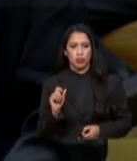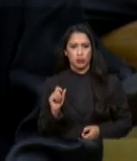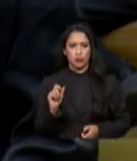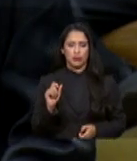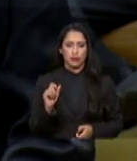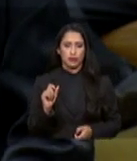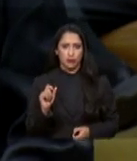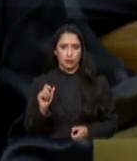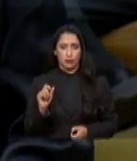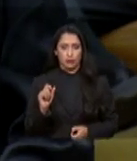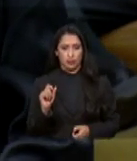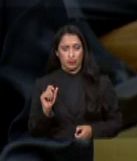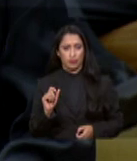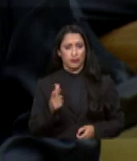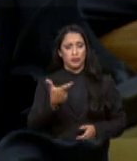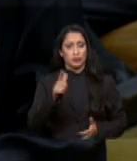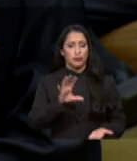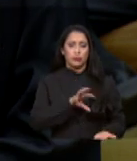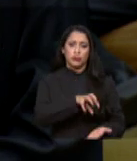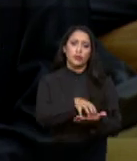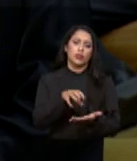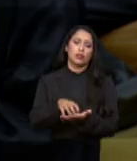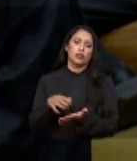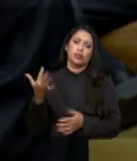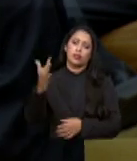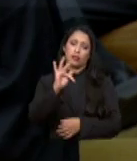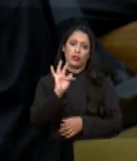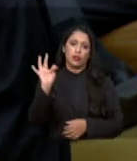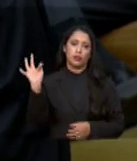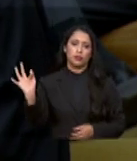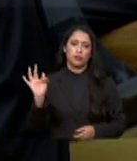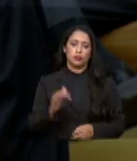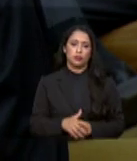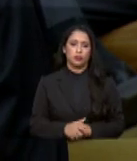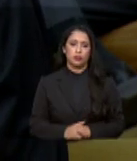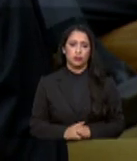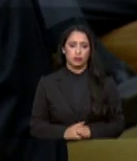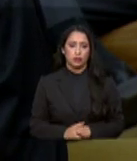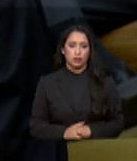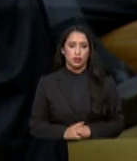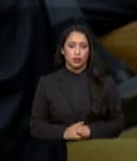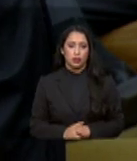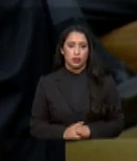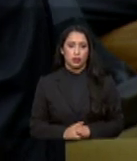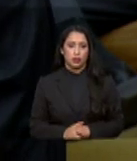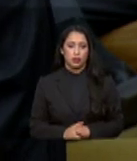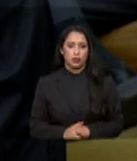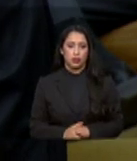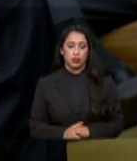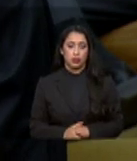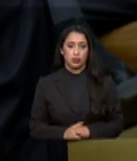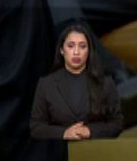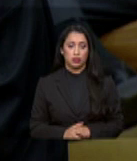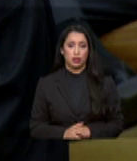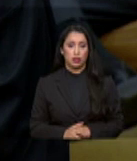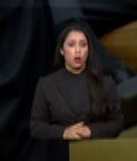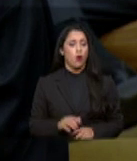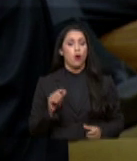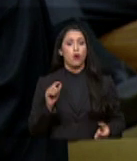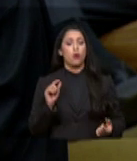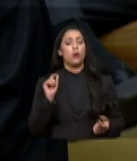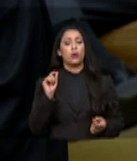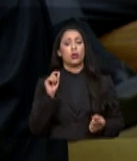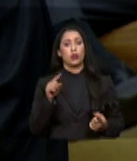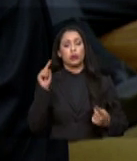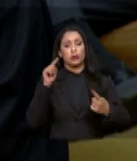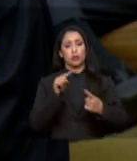e a outros órgãos federais vinculados ao MMA, vem sendo objeto de redução